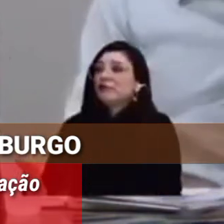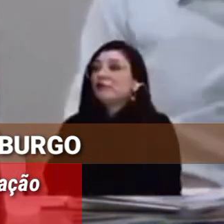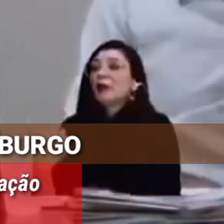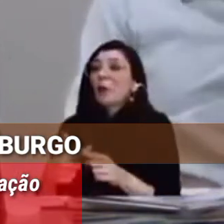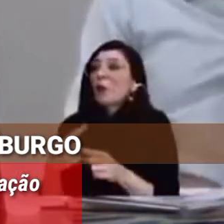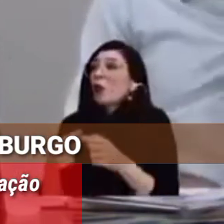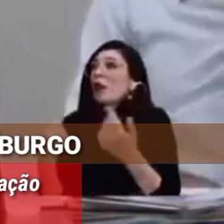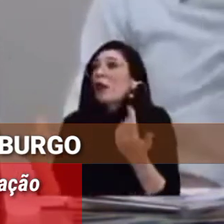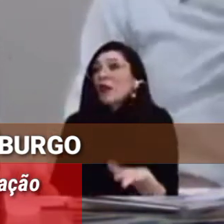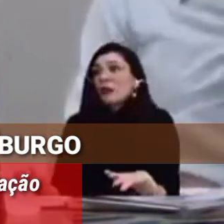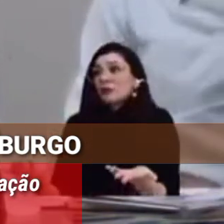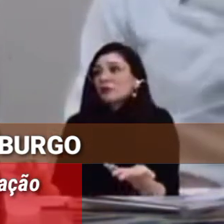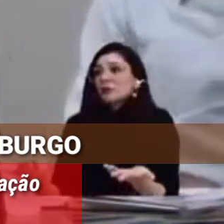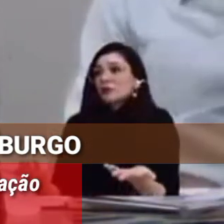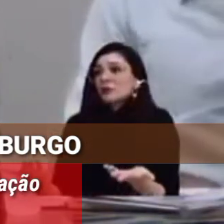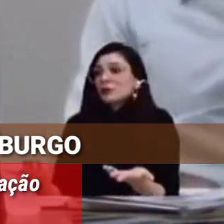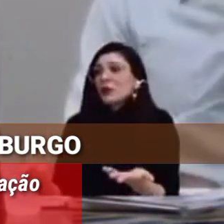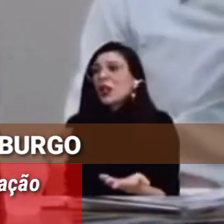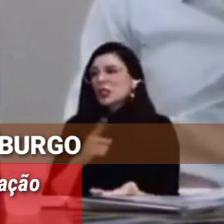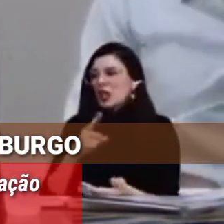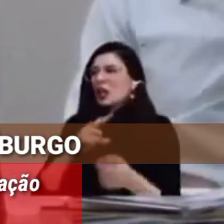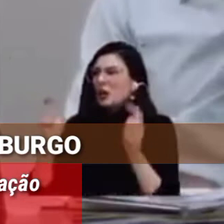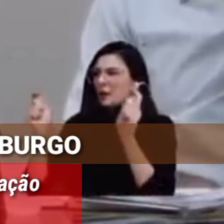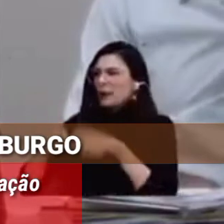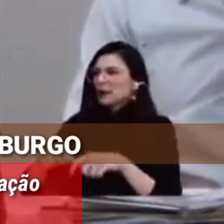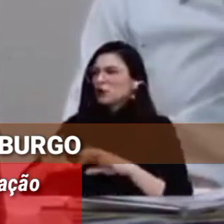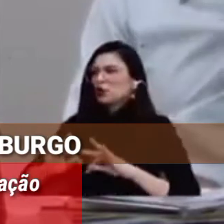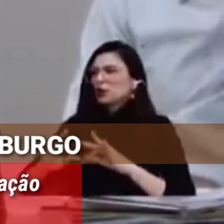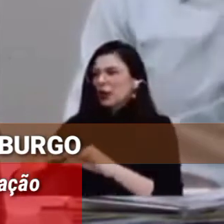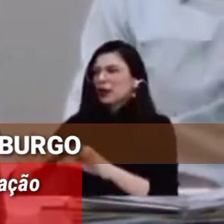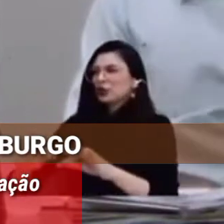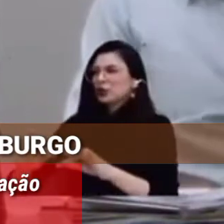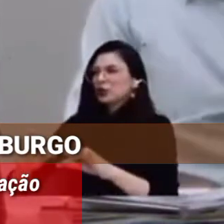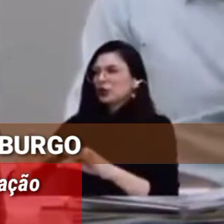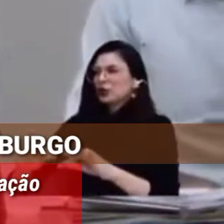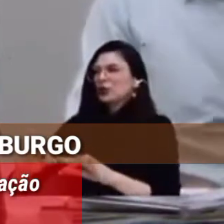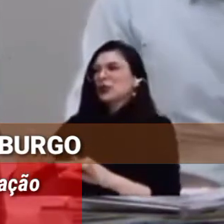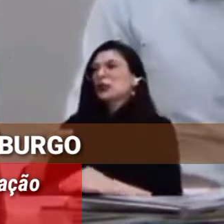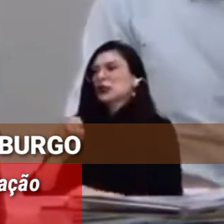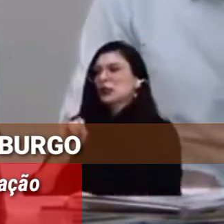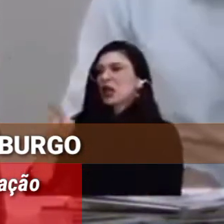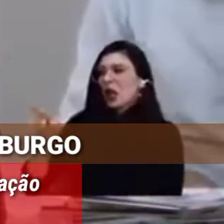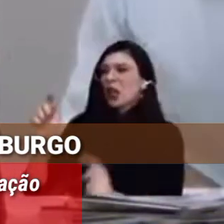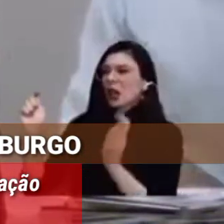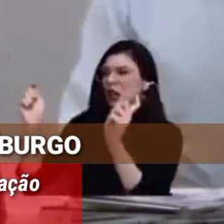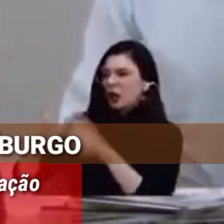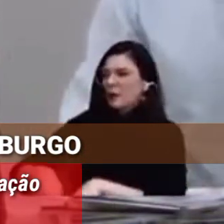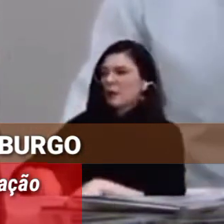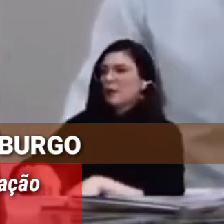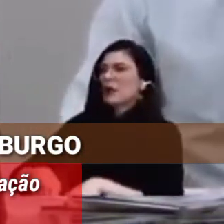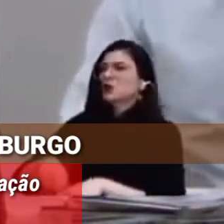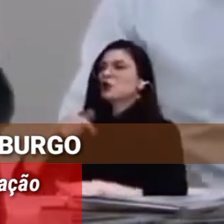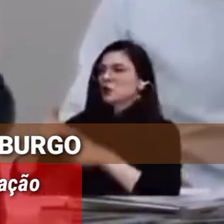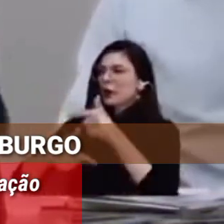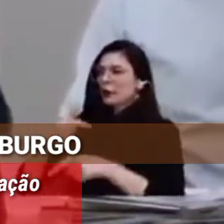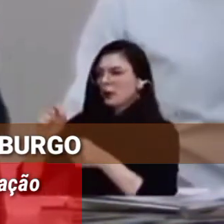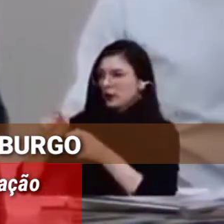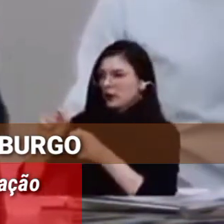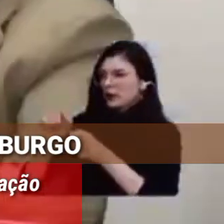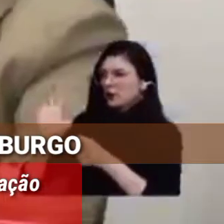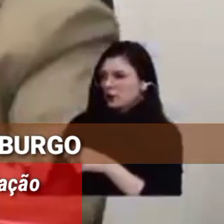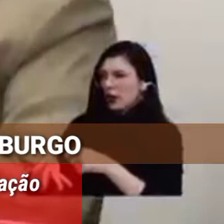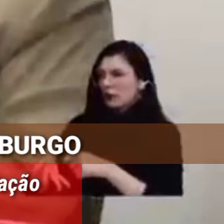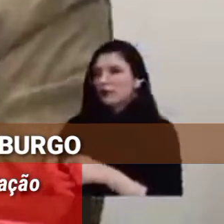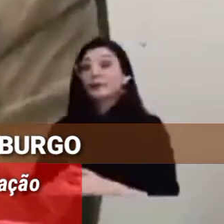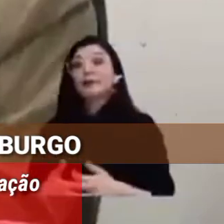ela tem um atestado de capacidade técnica que faça dizer assim, ela tem capacidade de prestar o serviço?